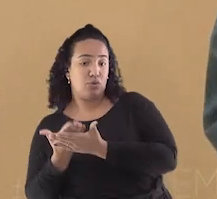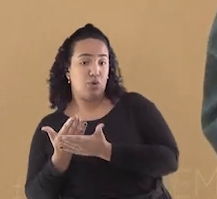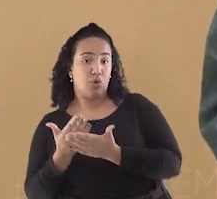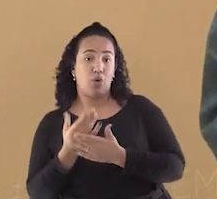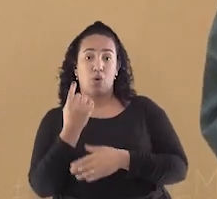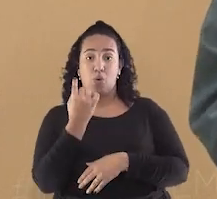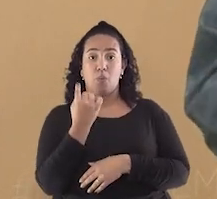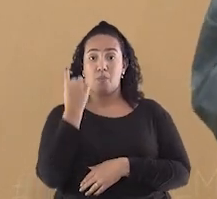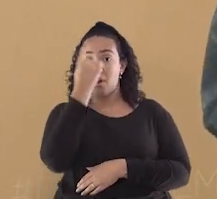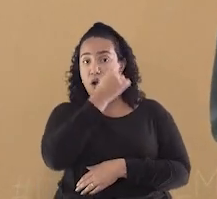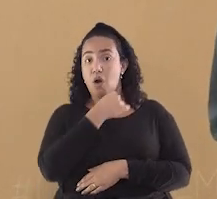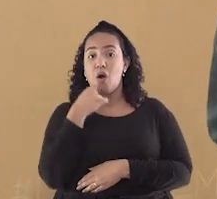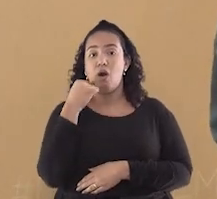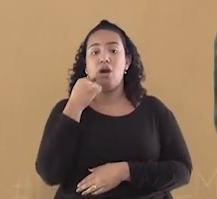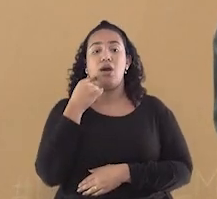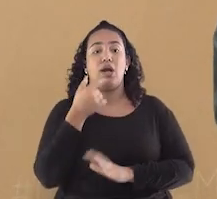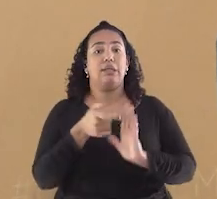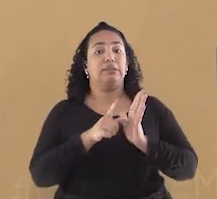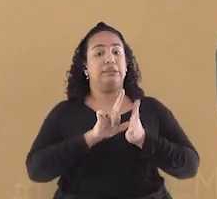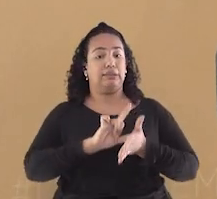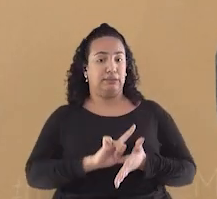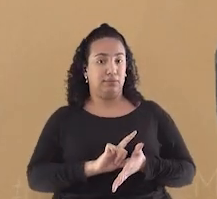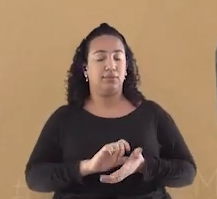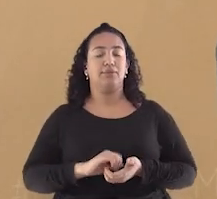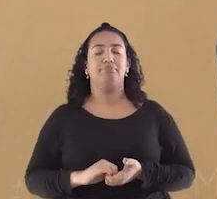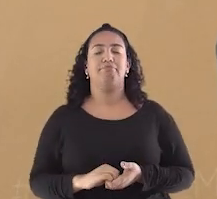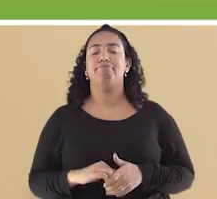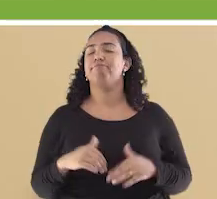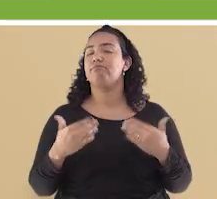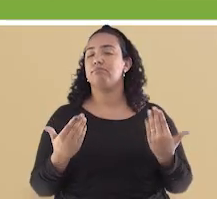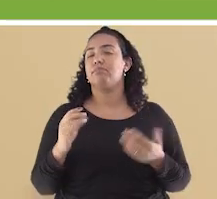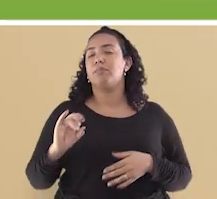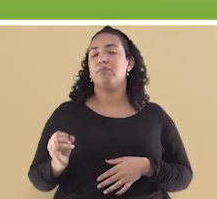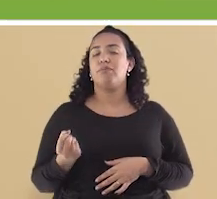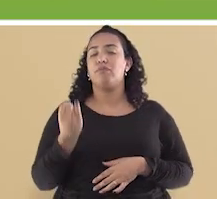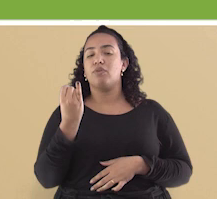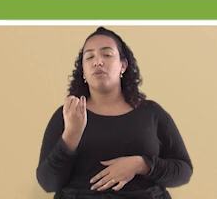horário de verão? Responda em seu caderno, pois eu darei um tempinho.